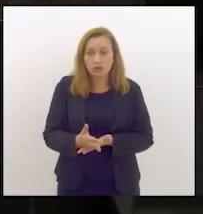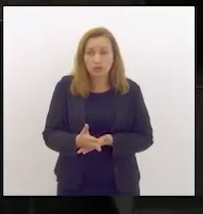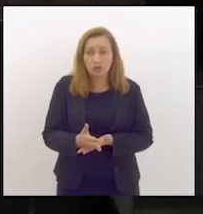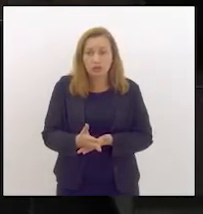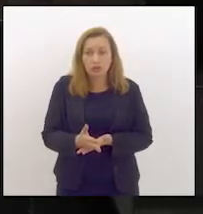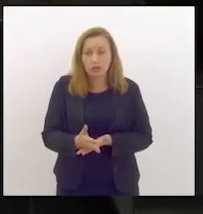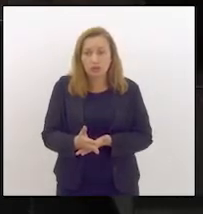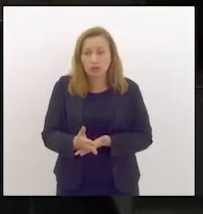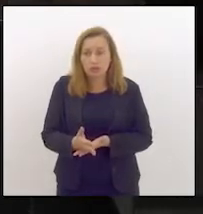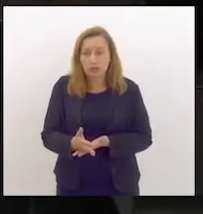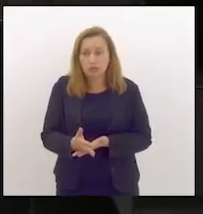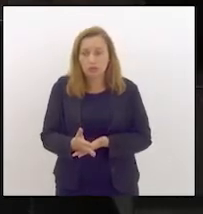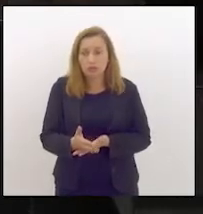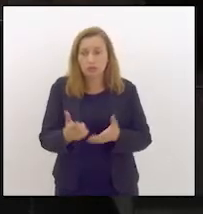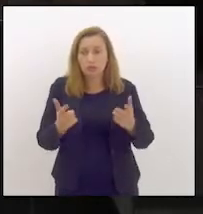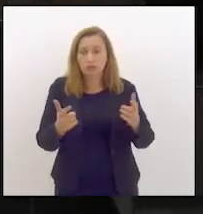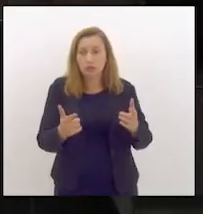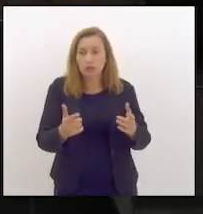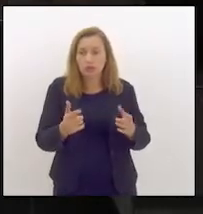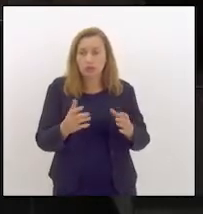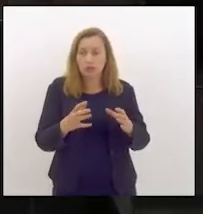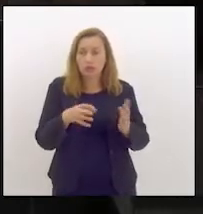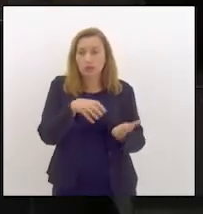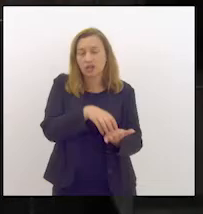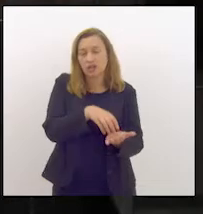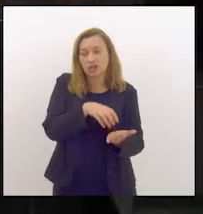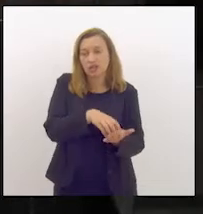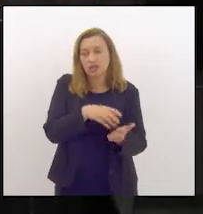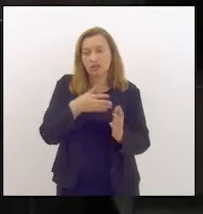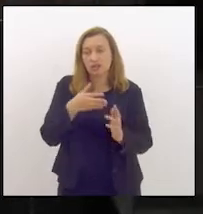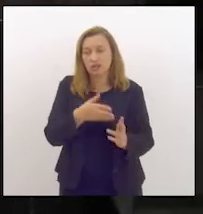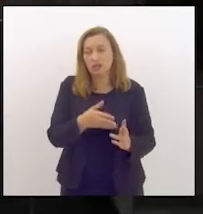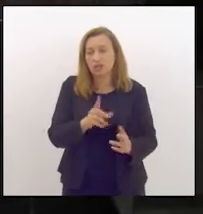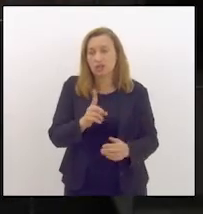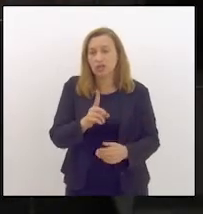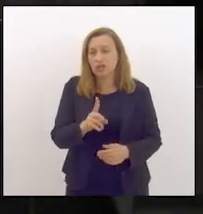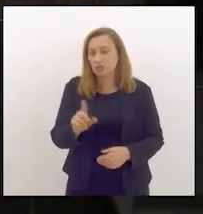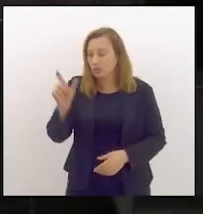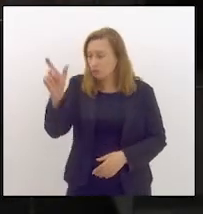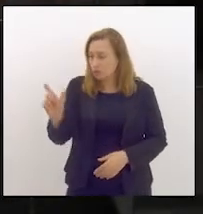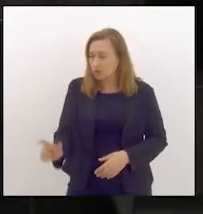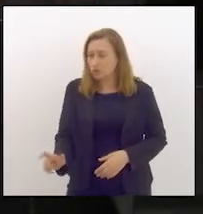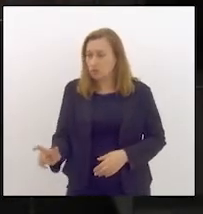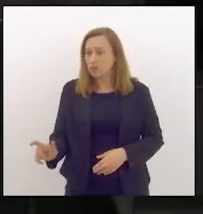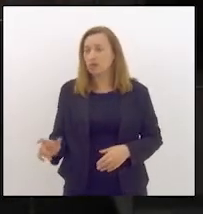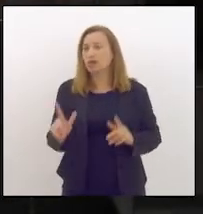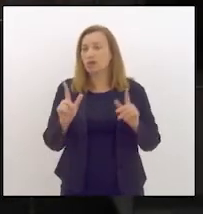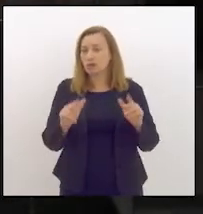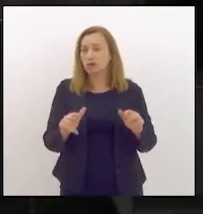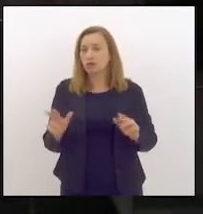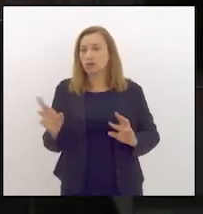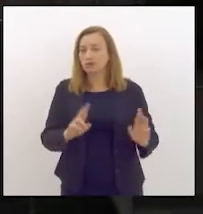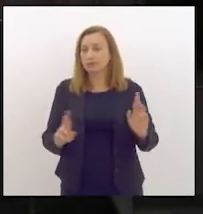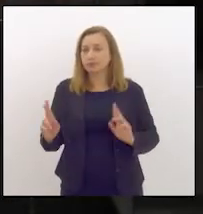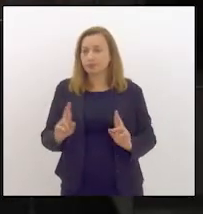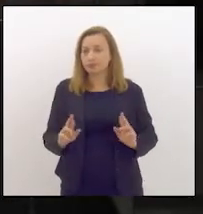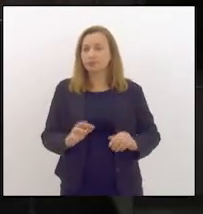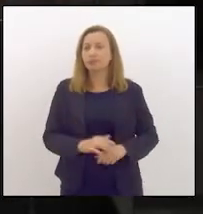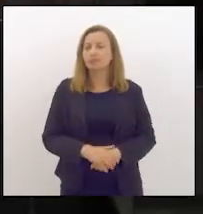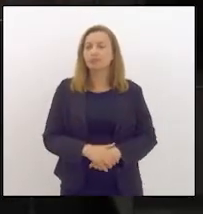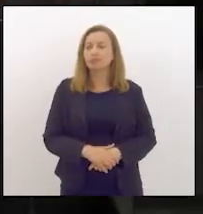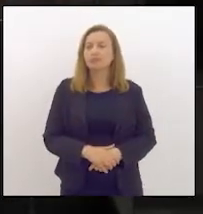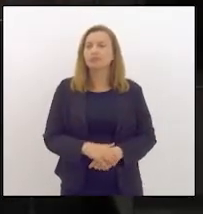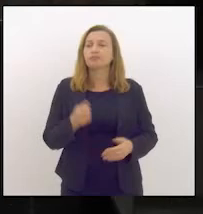uma pessoa intermediária como é o caso das organizações sociais para pagar as